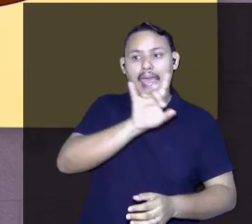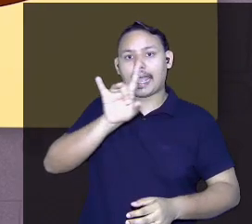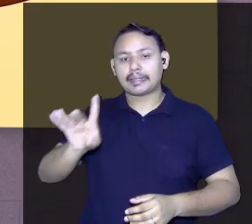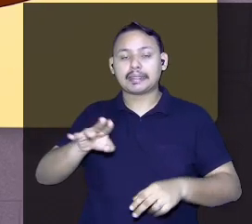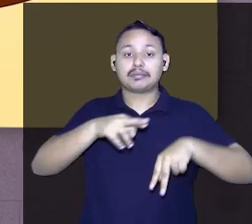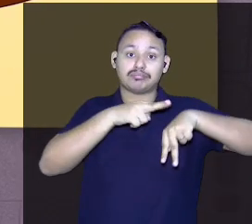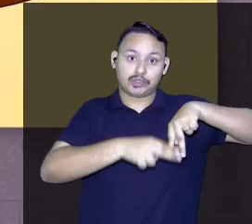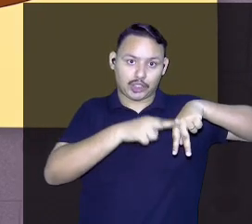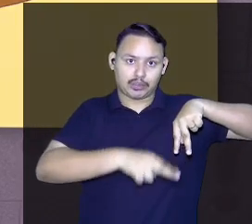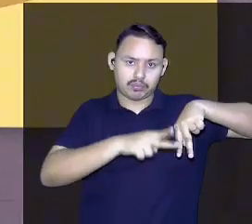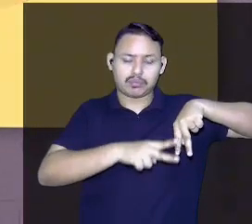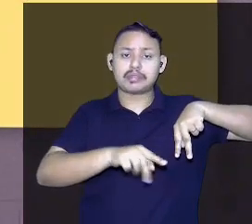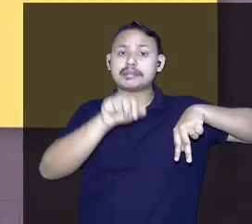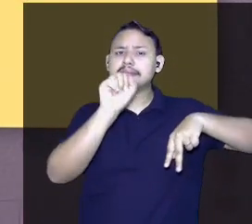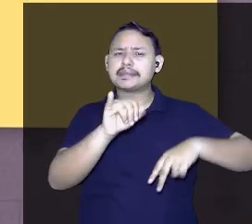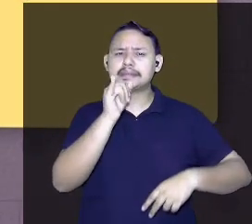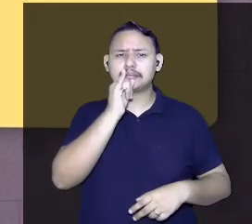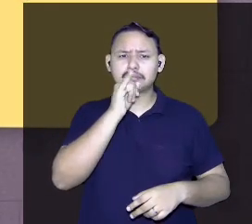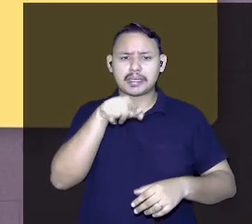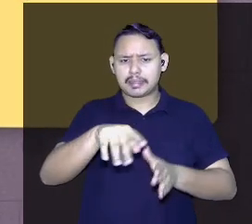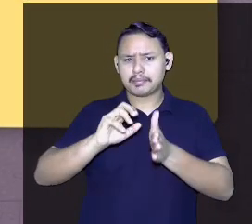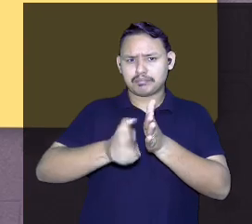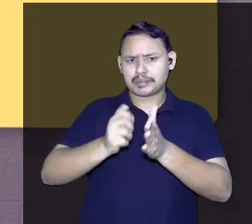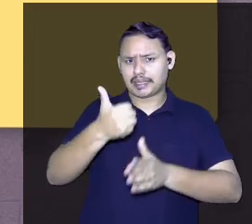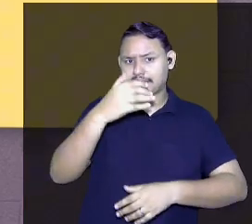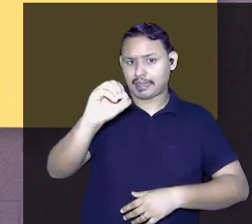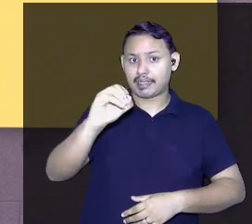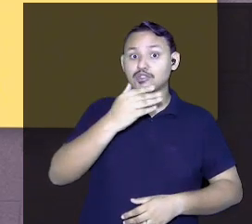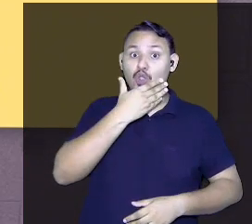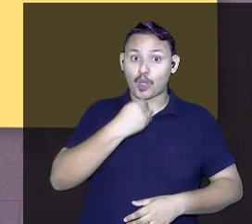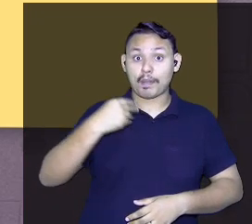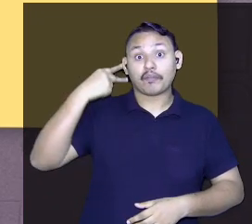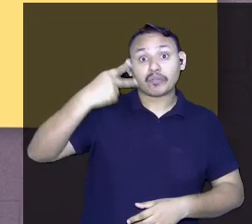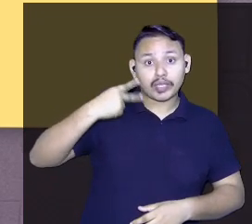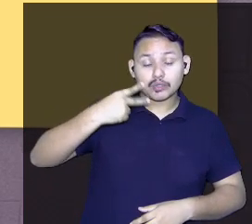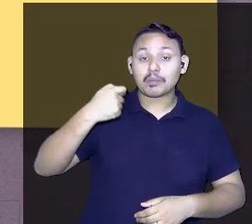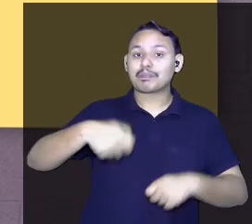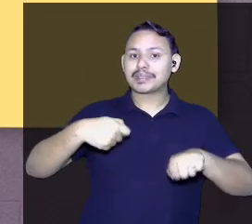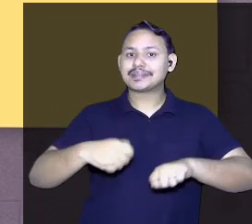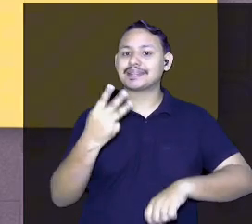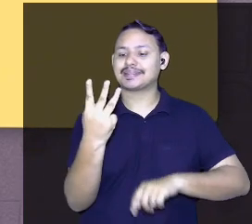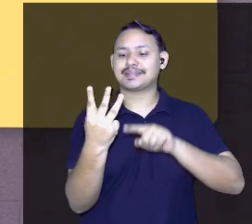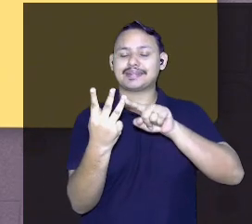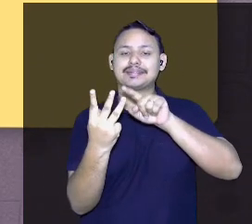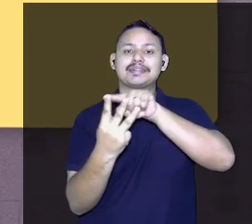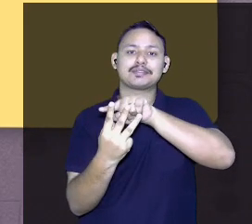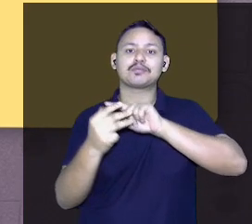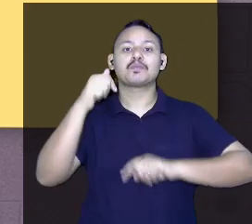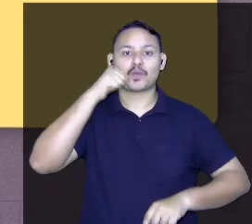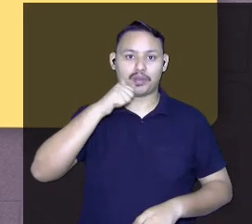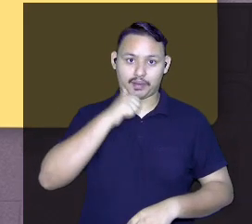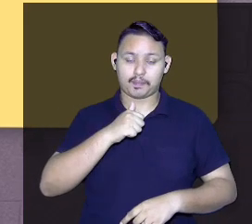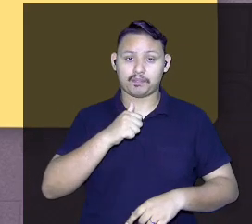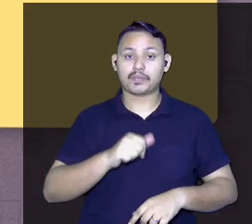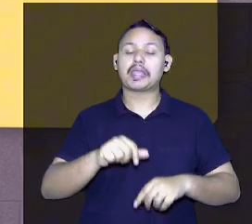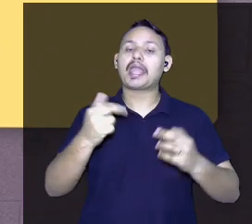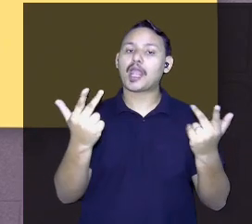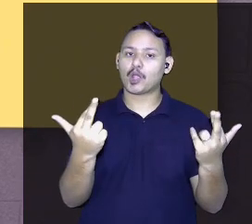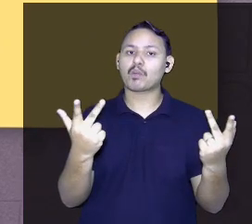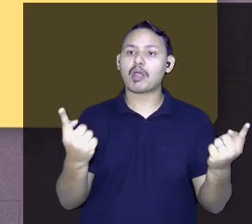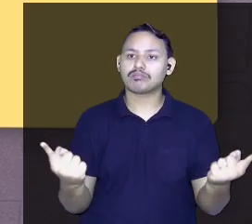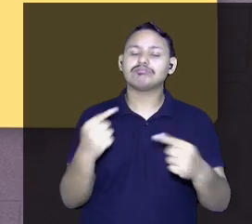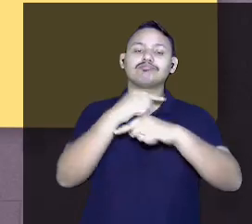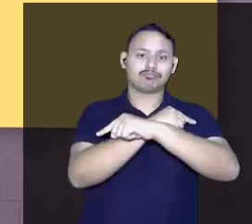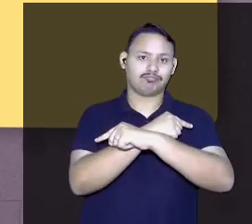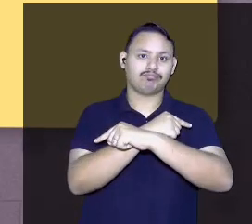candidaturas de cada sexo. Por exemplo, se o partido lança 10 candidatos a vereador, pelo menos 3 devem ser candidatas